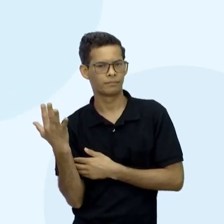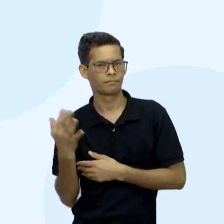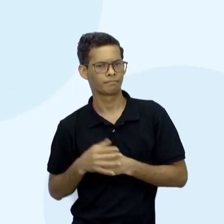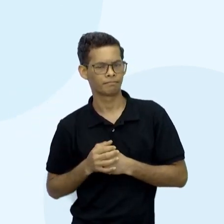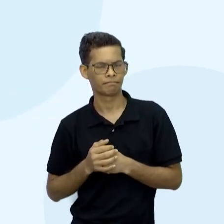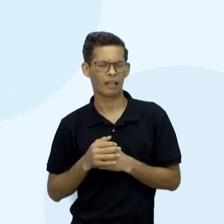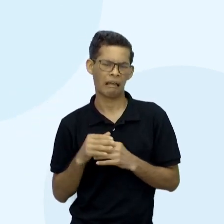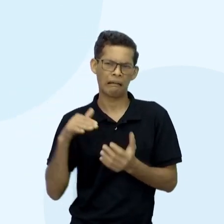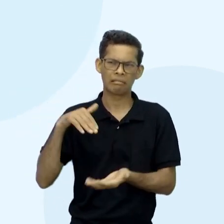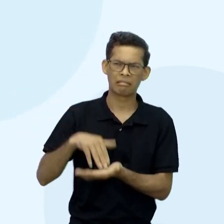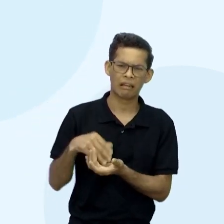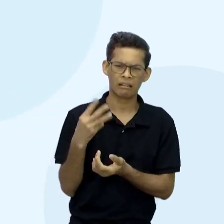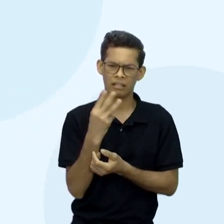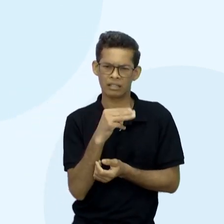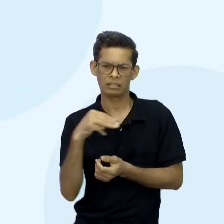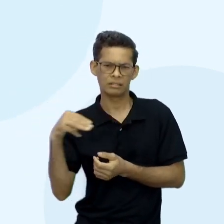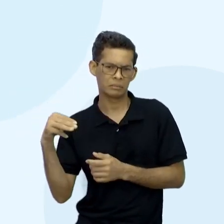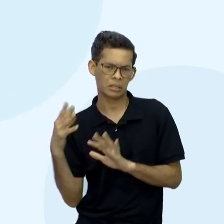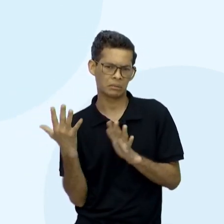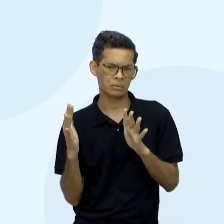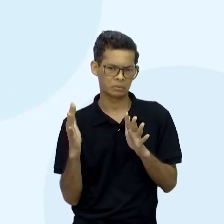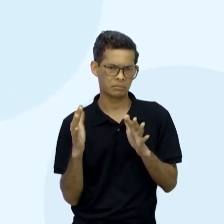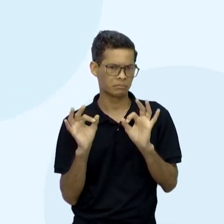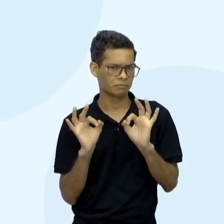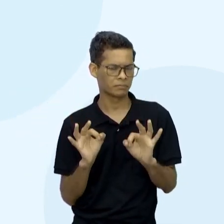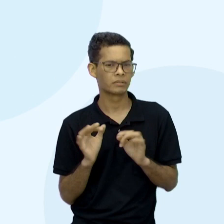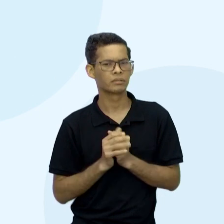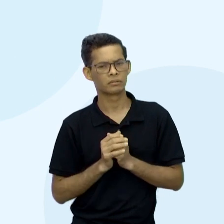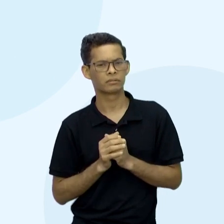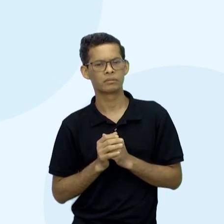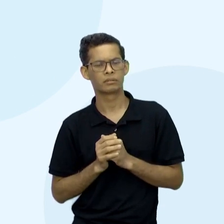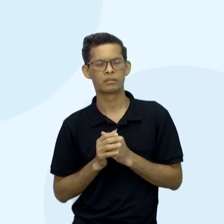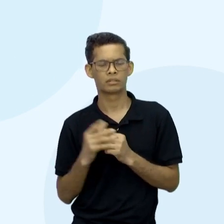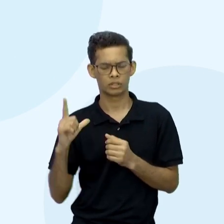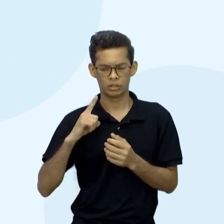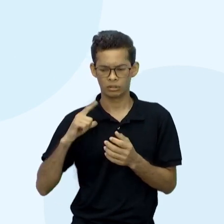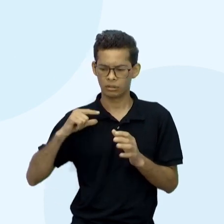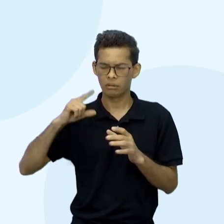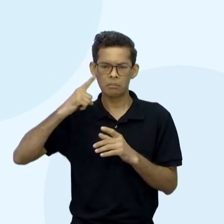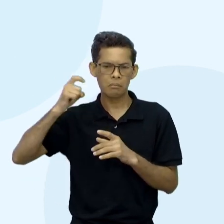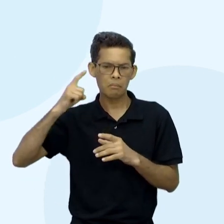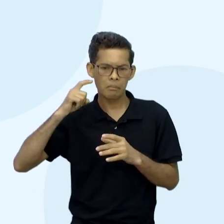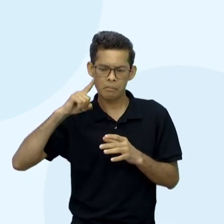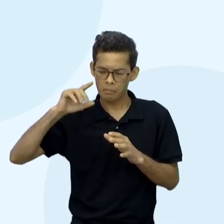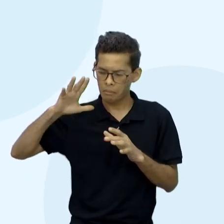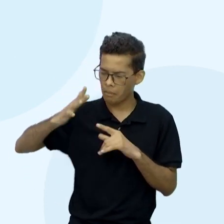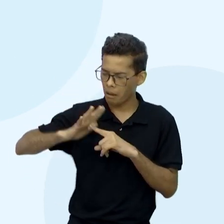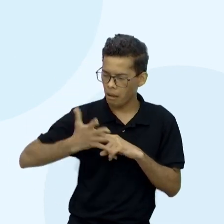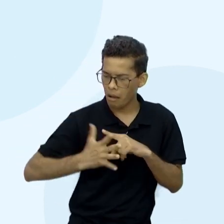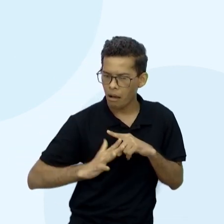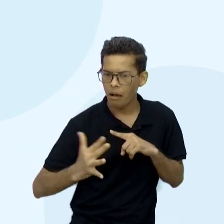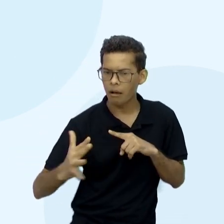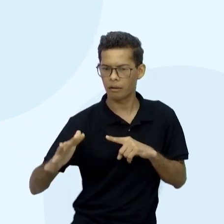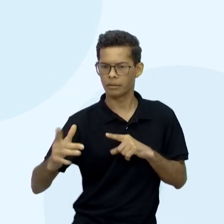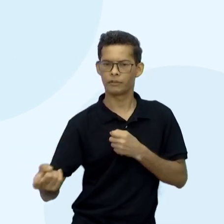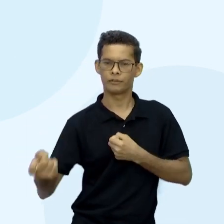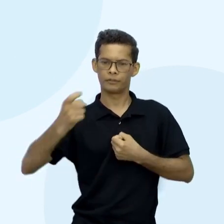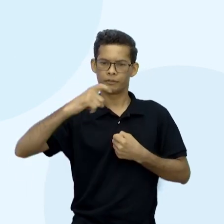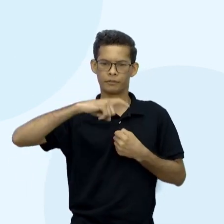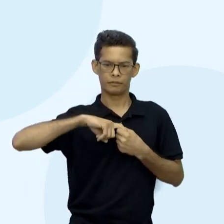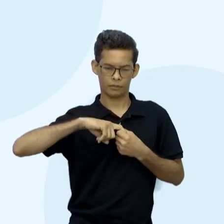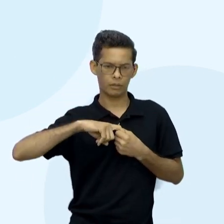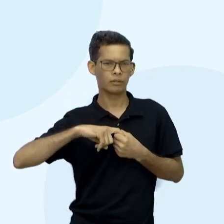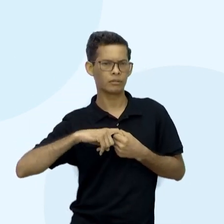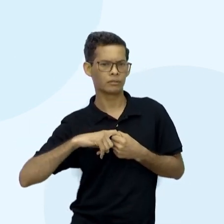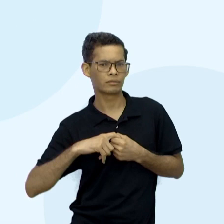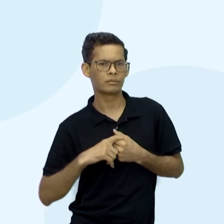até 3 metros de profundidade, se eu não me engano. E aqui formava o sinal, né? O sinal que é a imagem do objeto que estava enterrado.